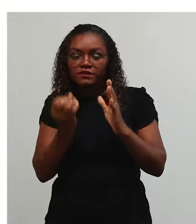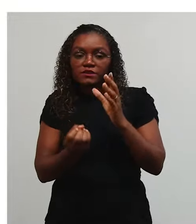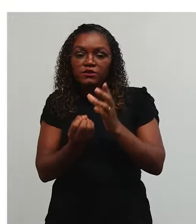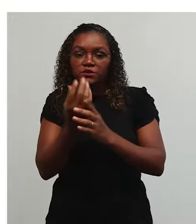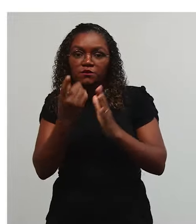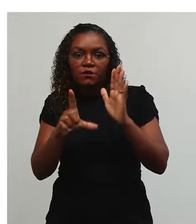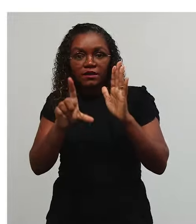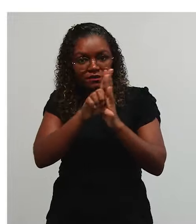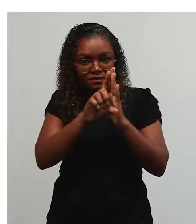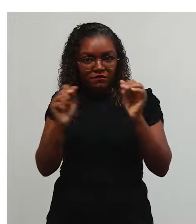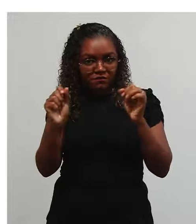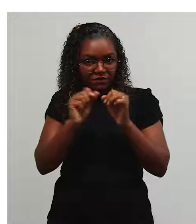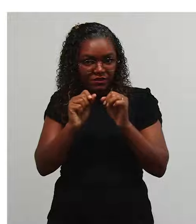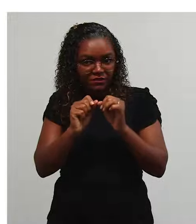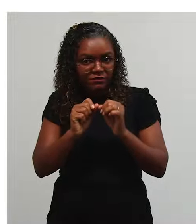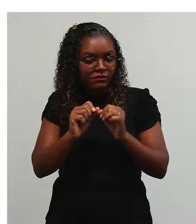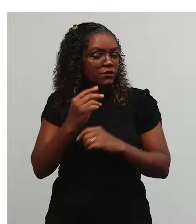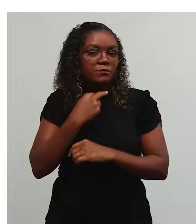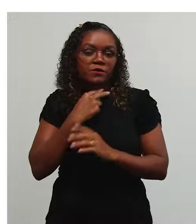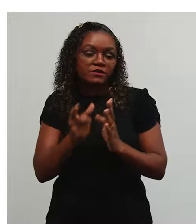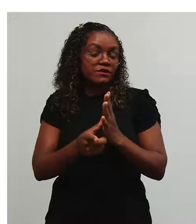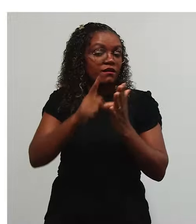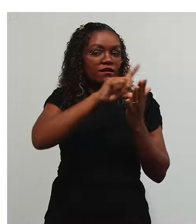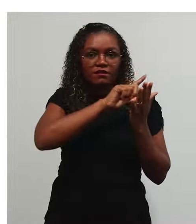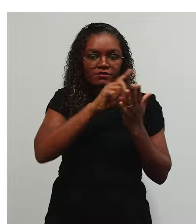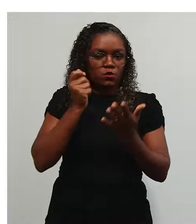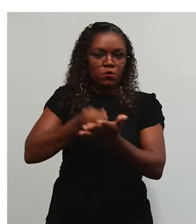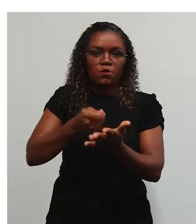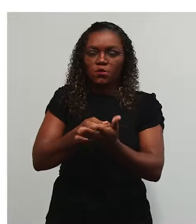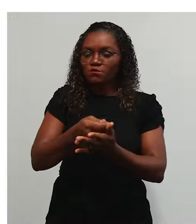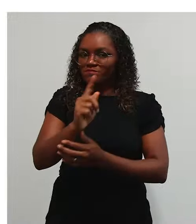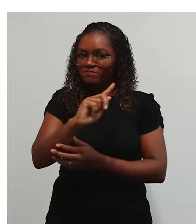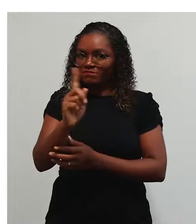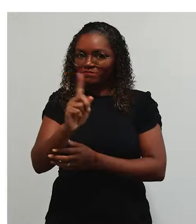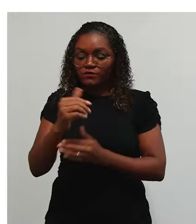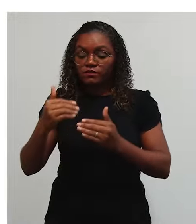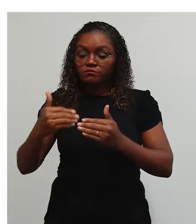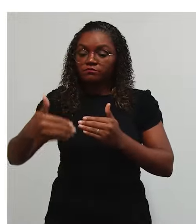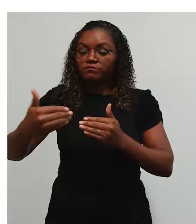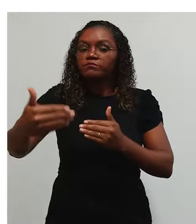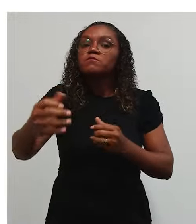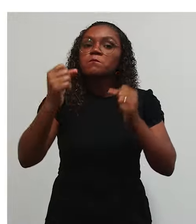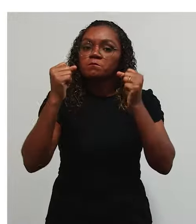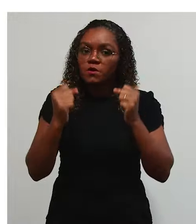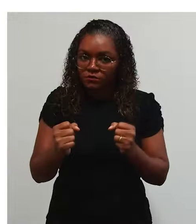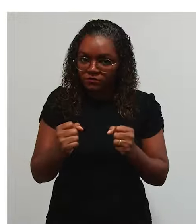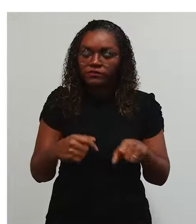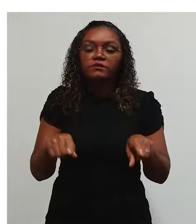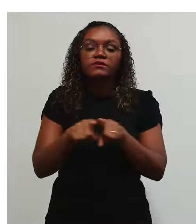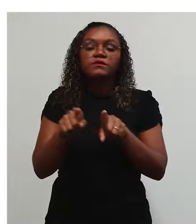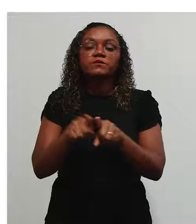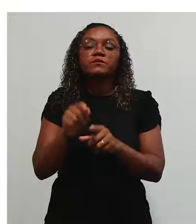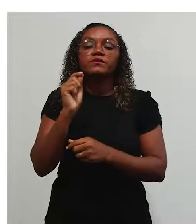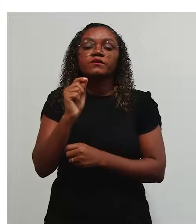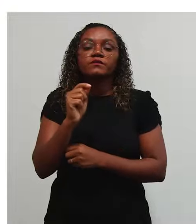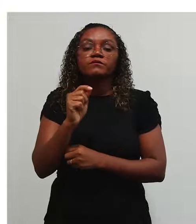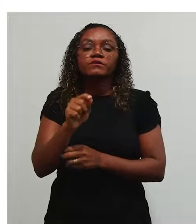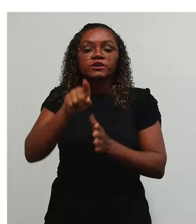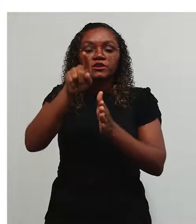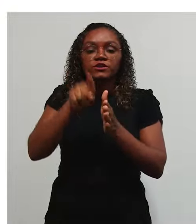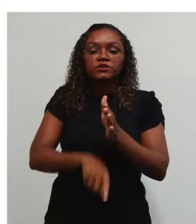aumentado isso é e retroatividade tá pessoal E também temos o princípio da vedação do